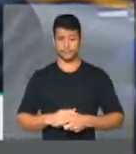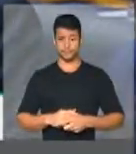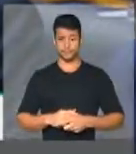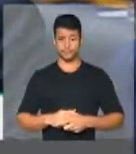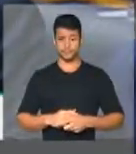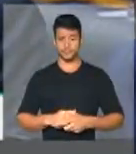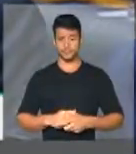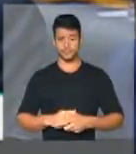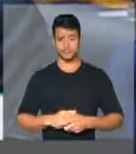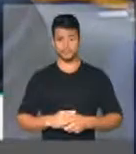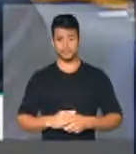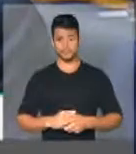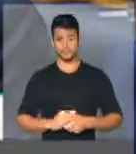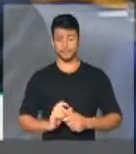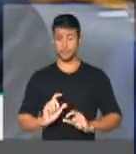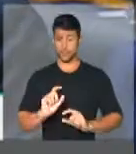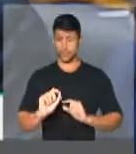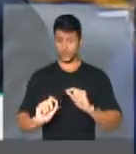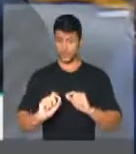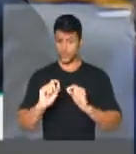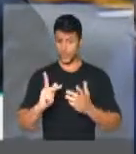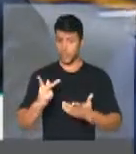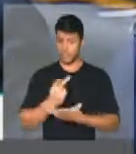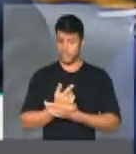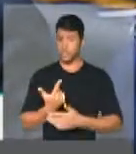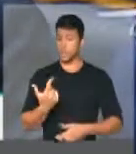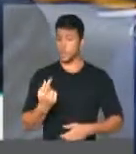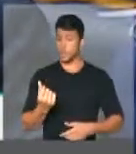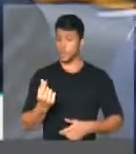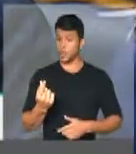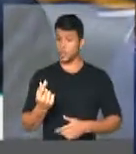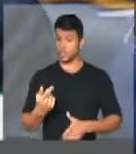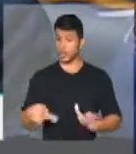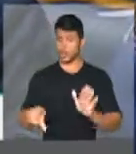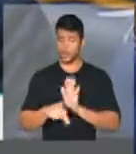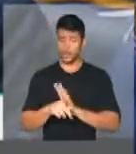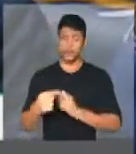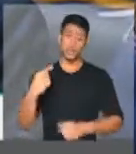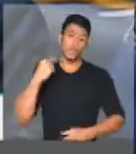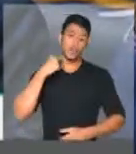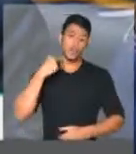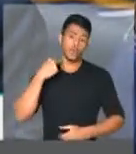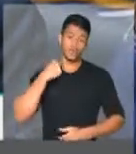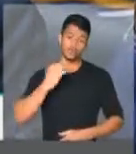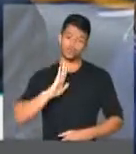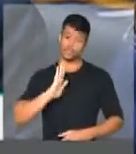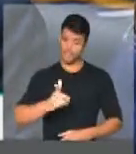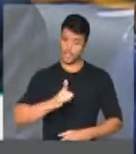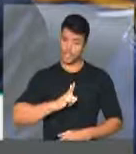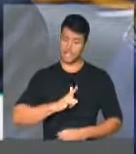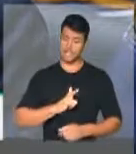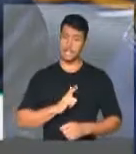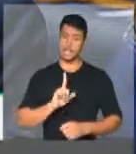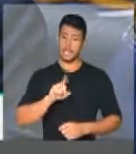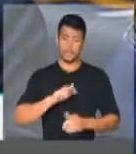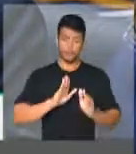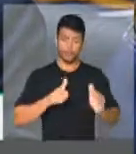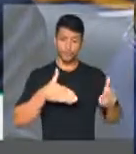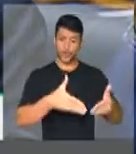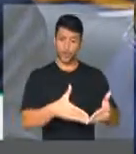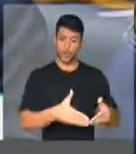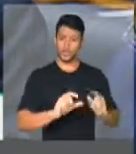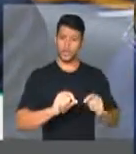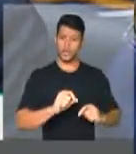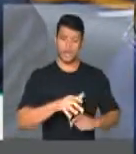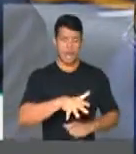esfarrapado. Aqui os recursos da loteria já são destinados há muitos anos para